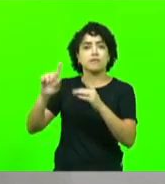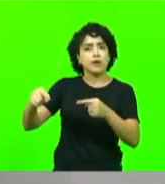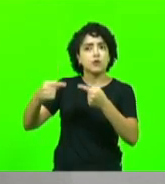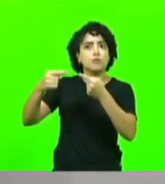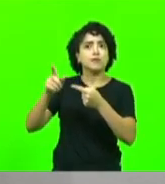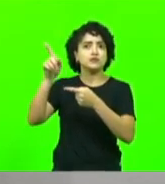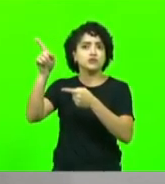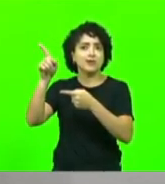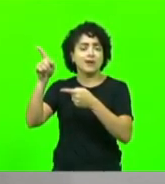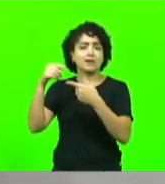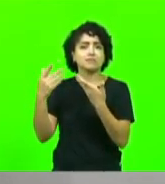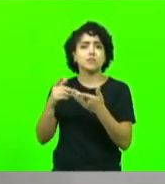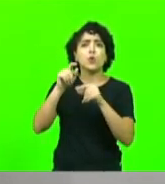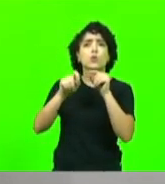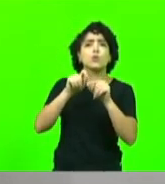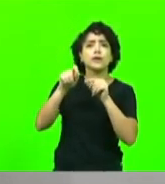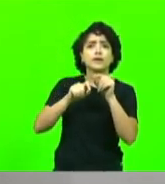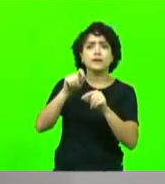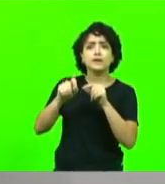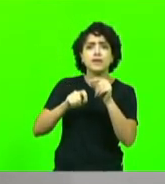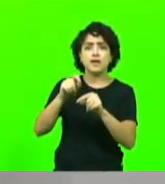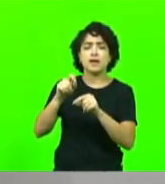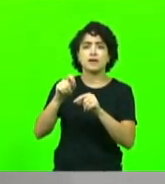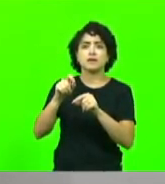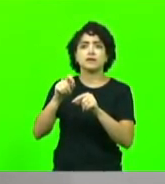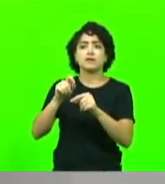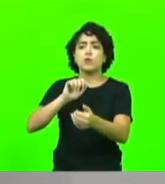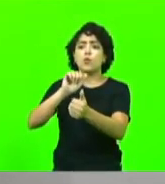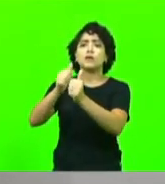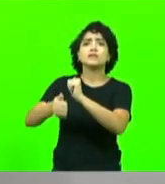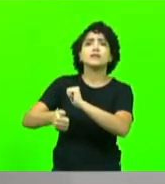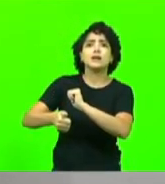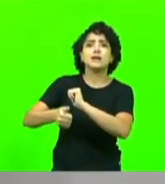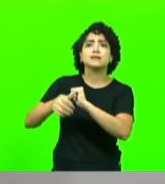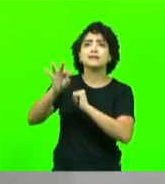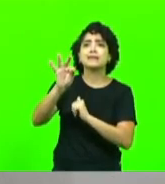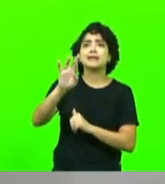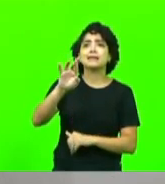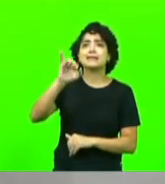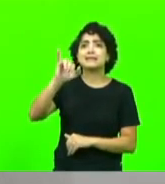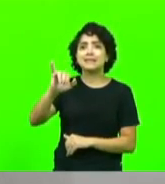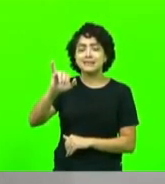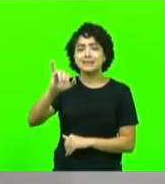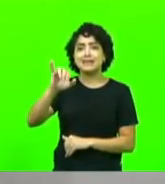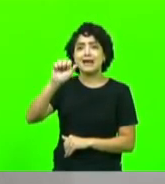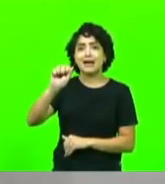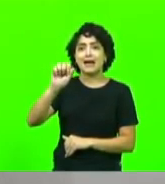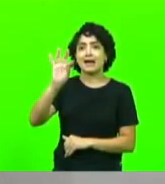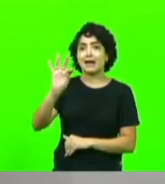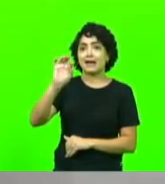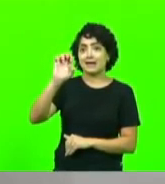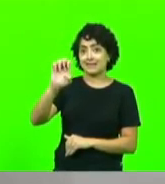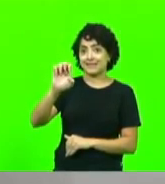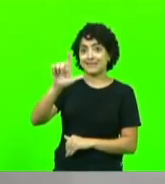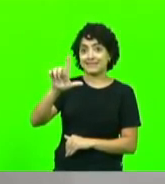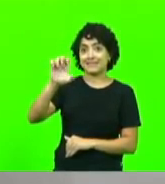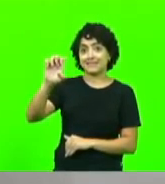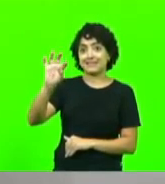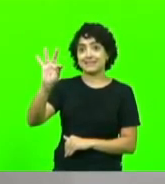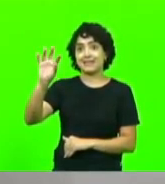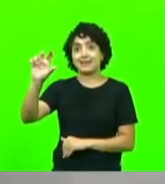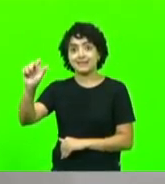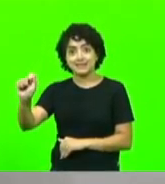Para você saber o que que o triatleta faz de verdade, ele faz algo que passa dos limites humanos, muitas vezes. Tanto que